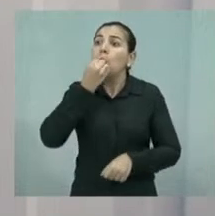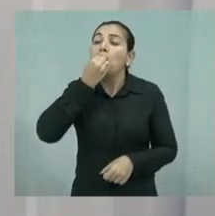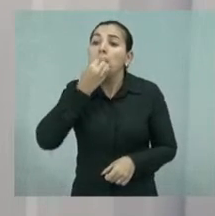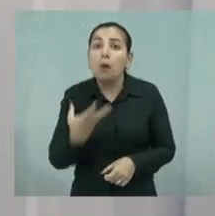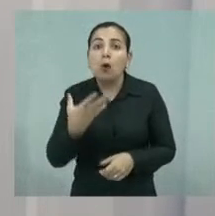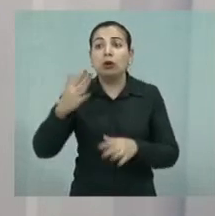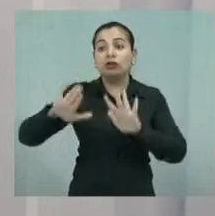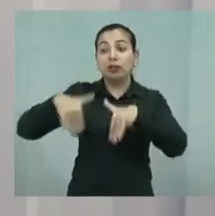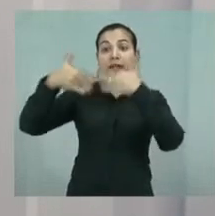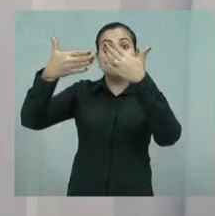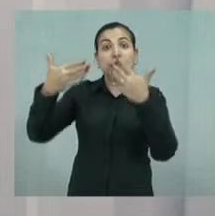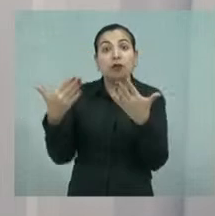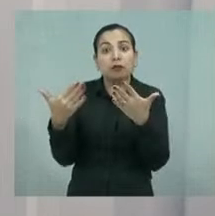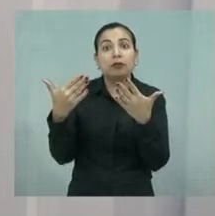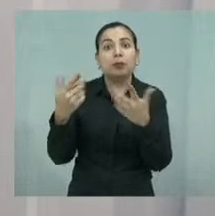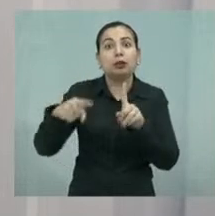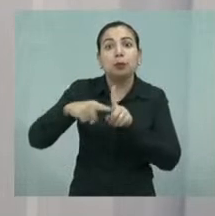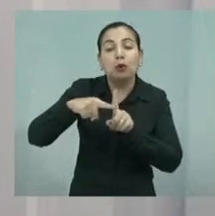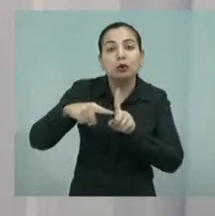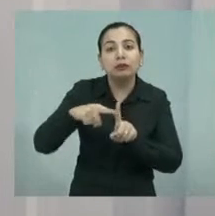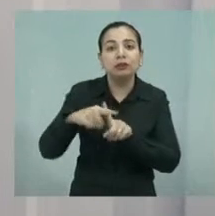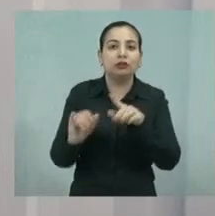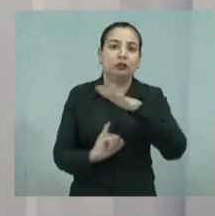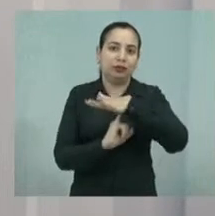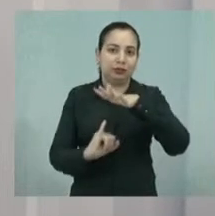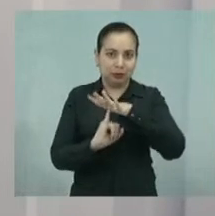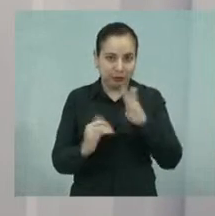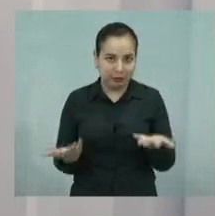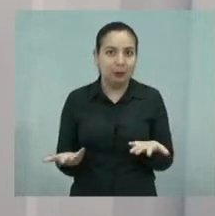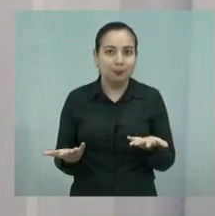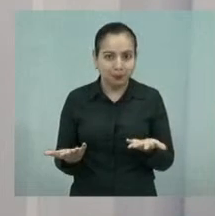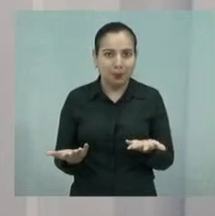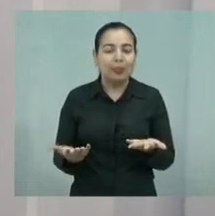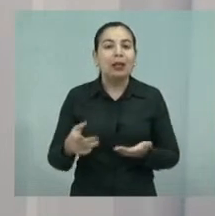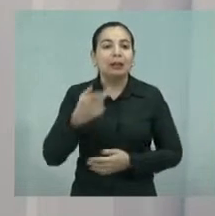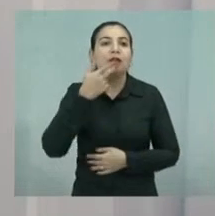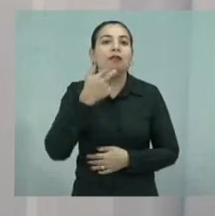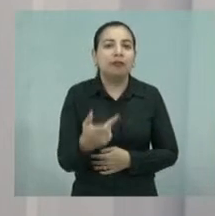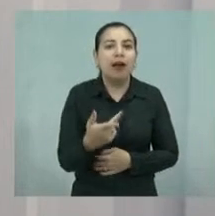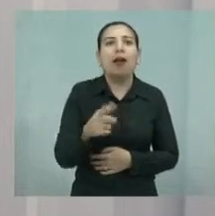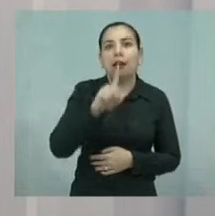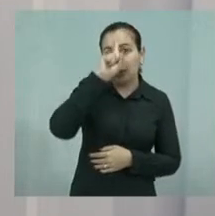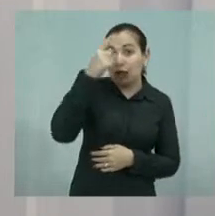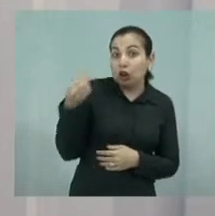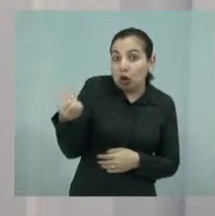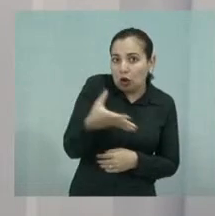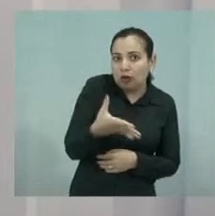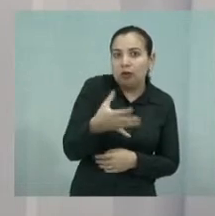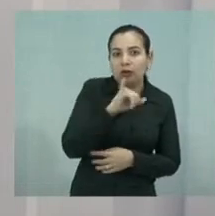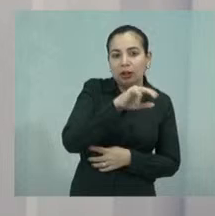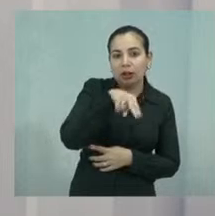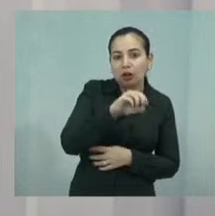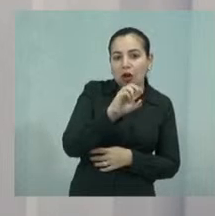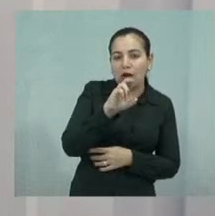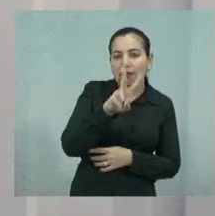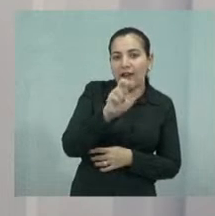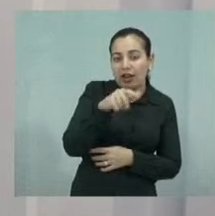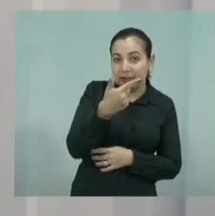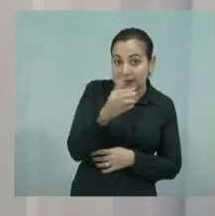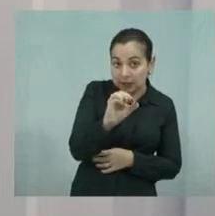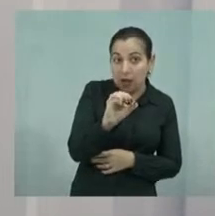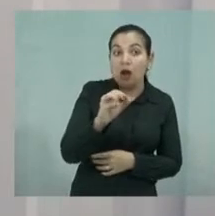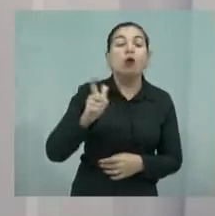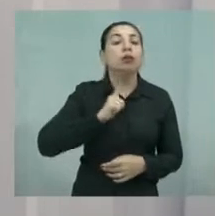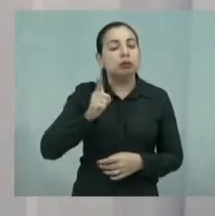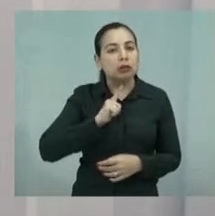Então, esse tema inovação, né, a gente está falando aqui sobre inovação e as coisas já estão evoluindo num sentido de